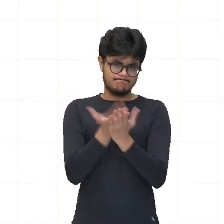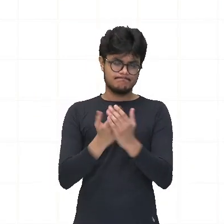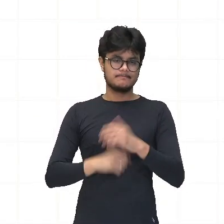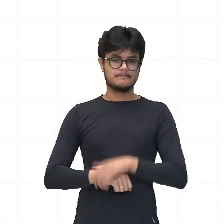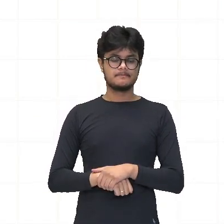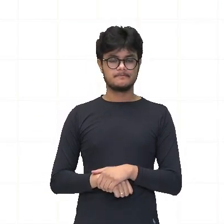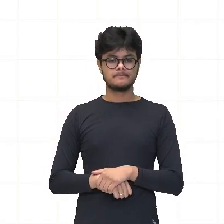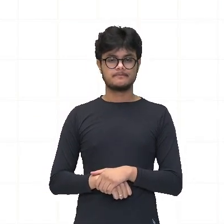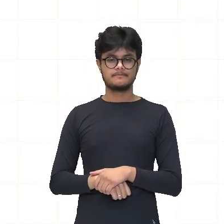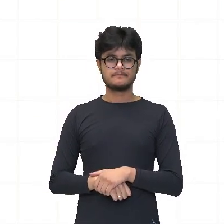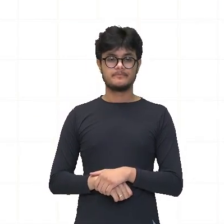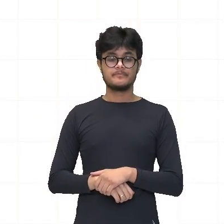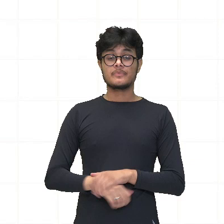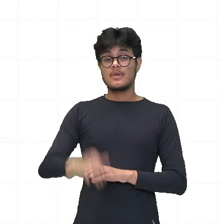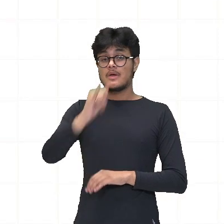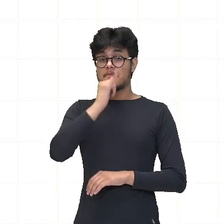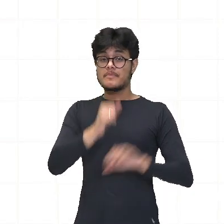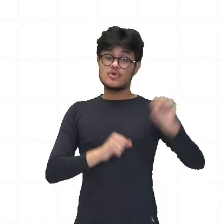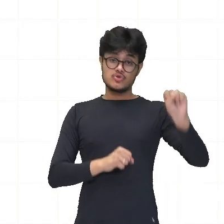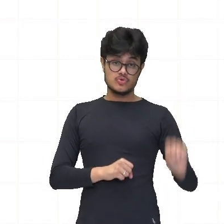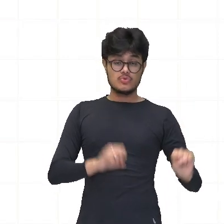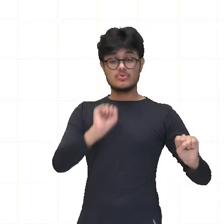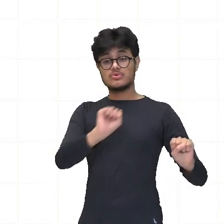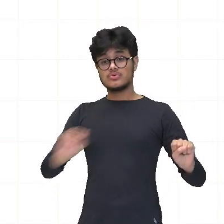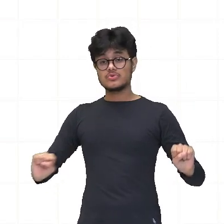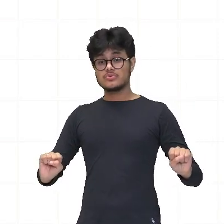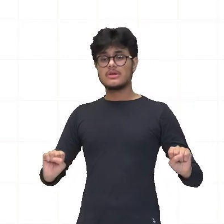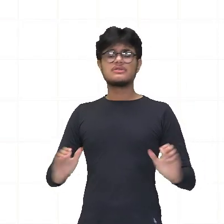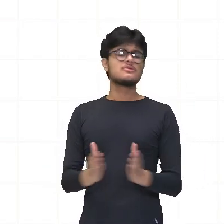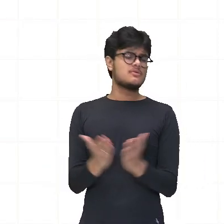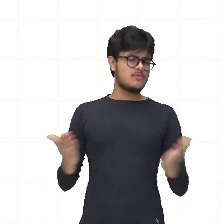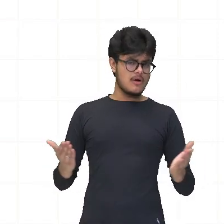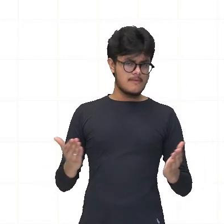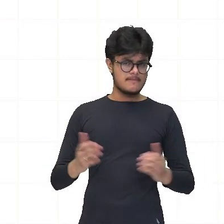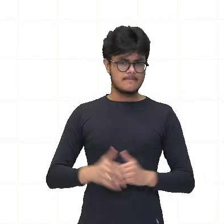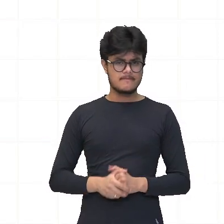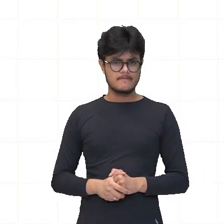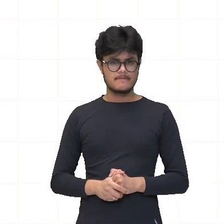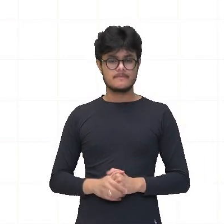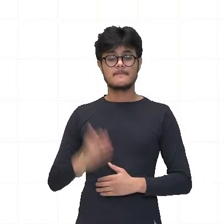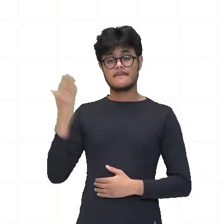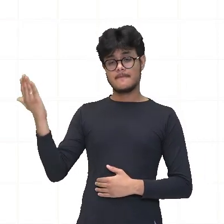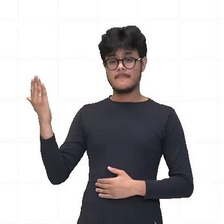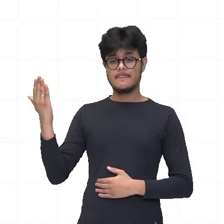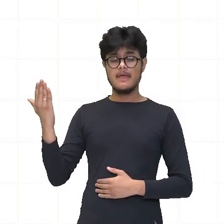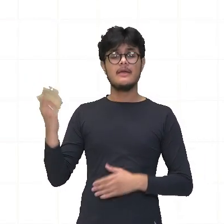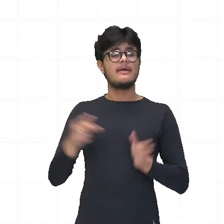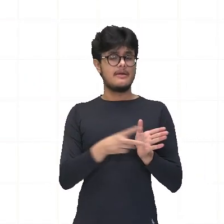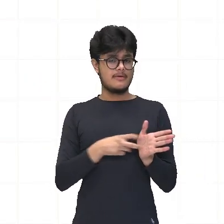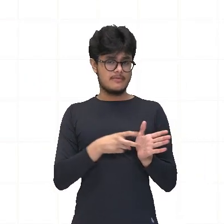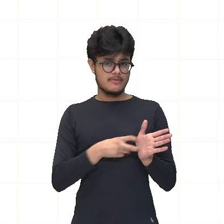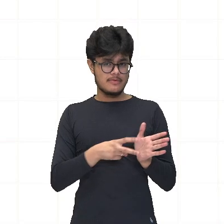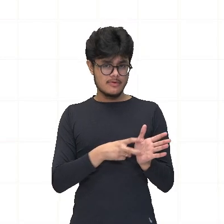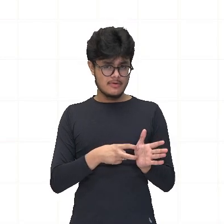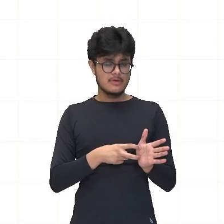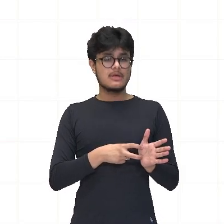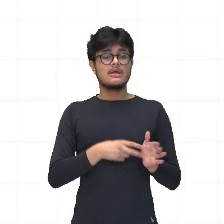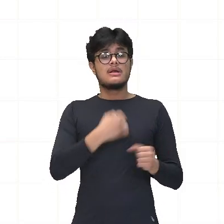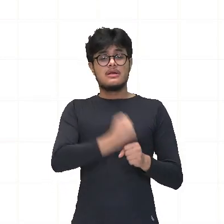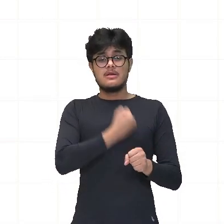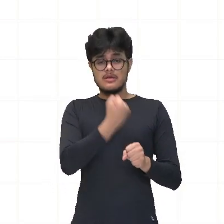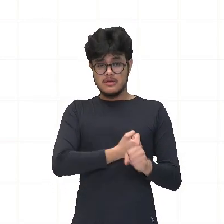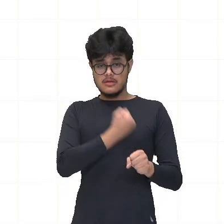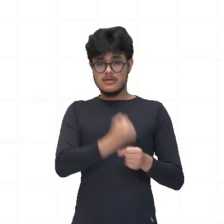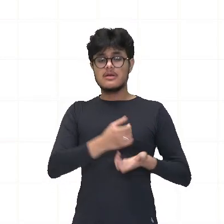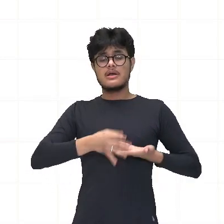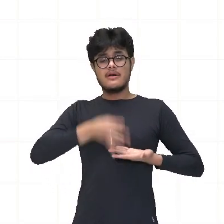Nas regiões sul e sudeste, a gente tem as principais atividades, olha, atividade da mineração, da cafeicultura, atividade do